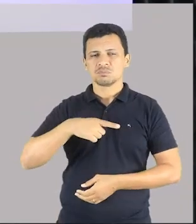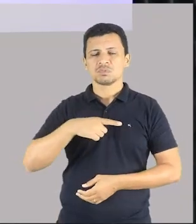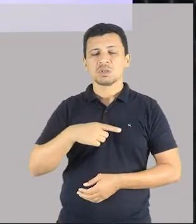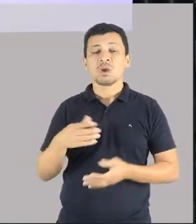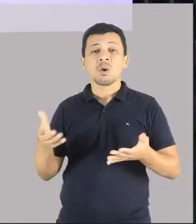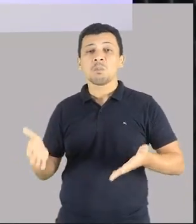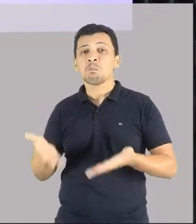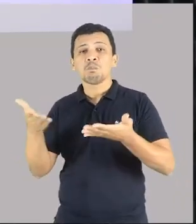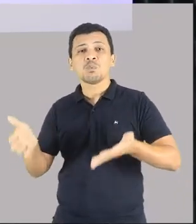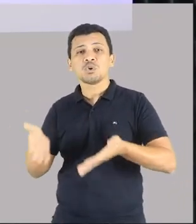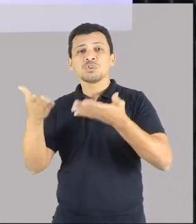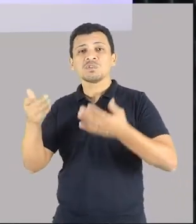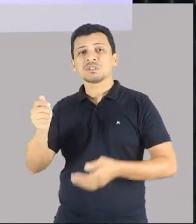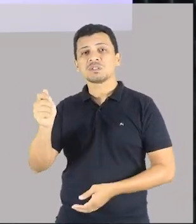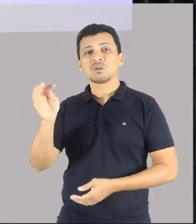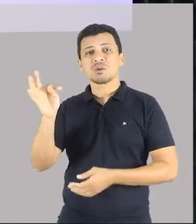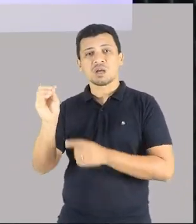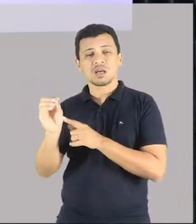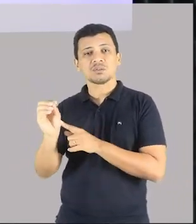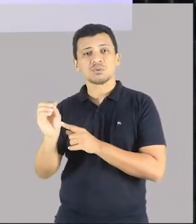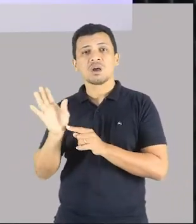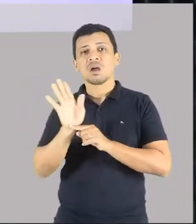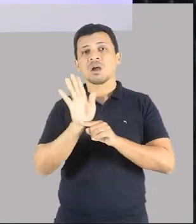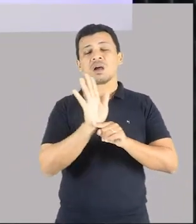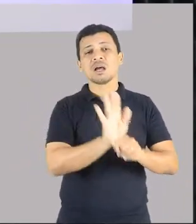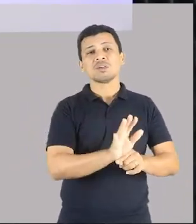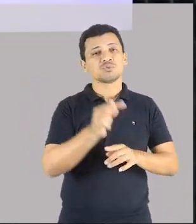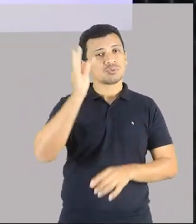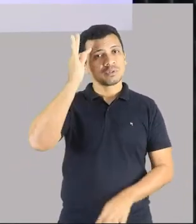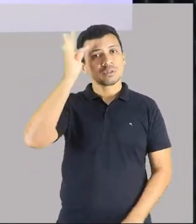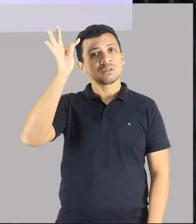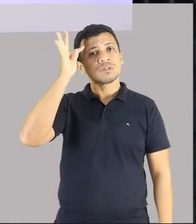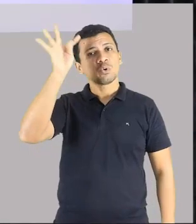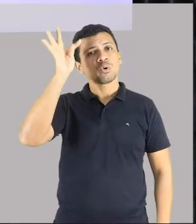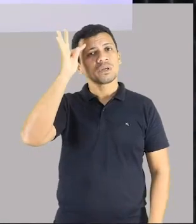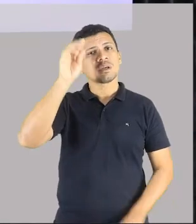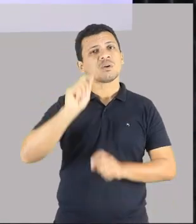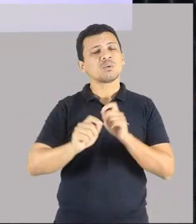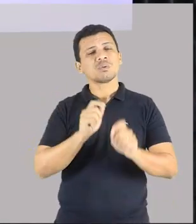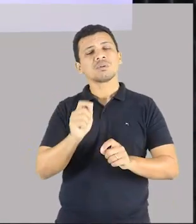motivação desses atos ajudam. A teoria dos motivos determinantes ajuda